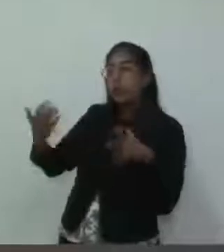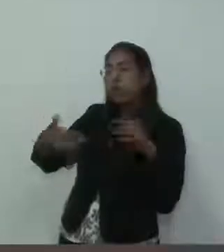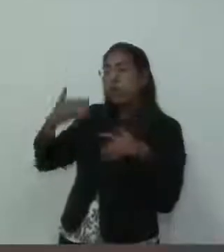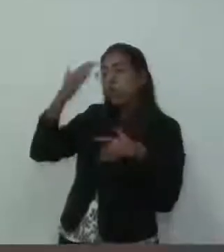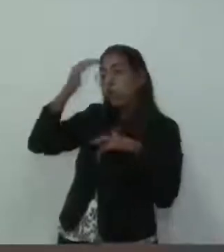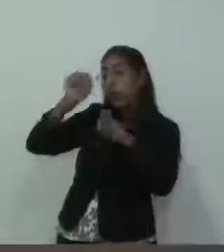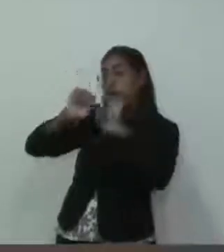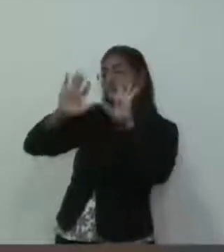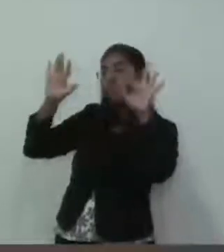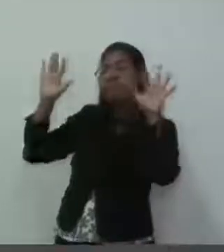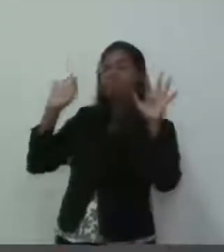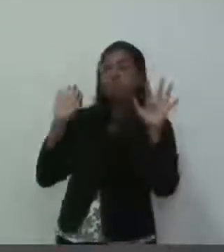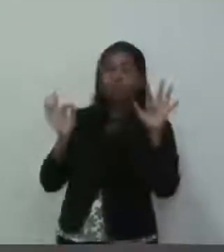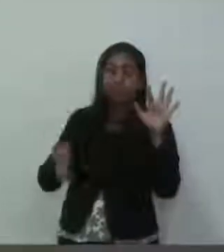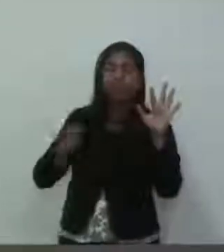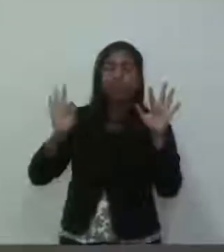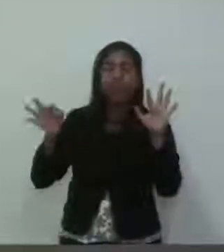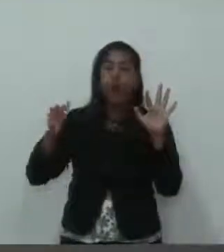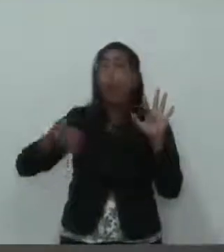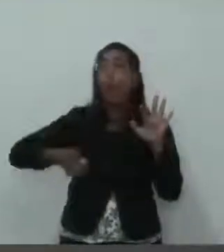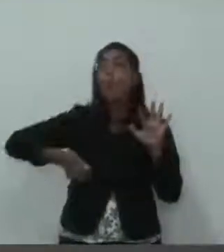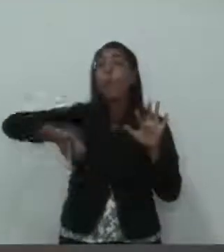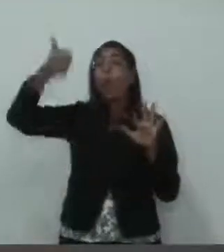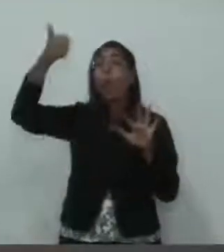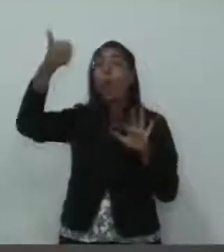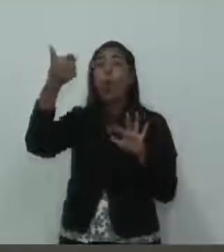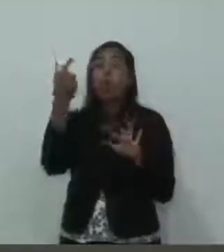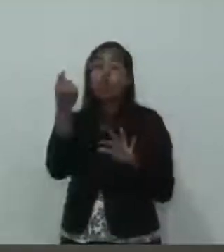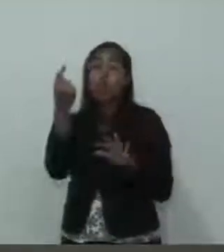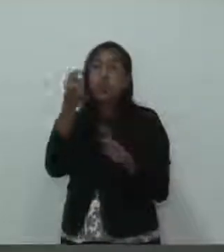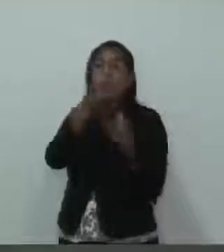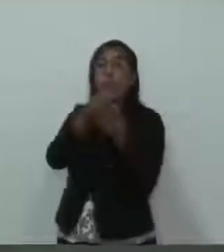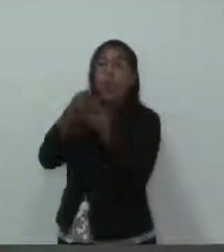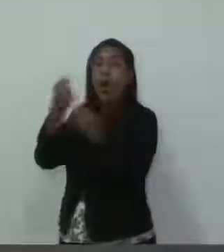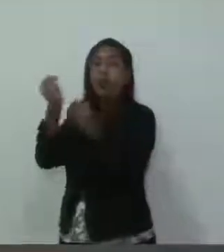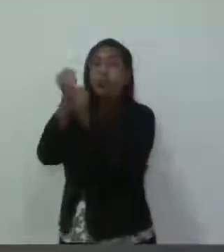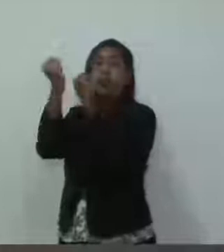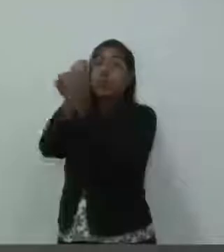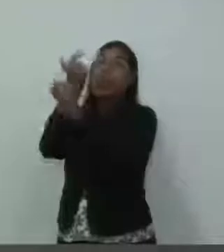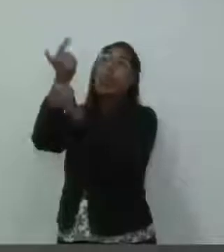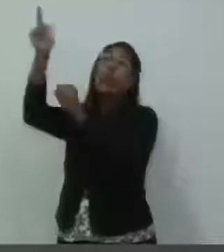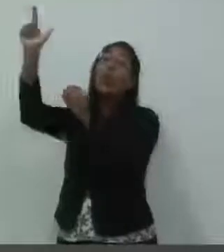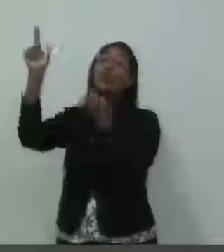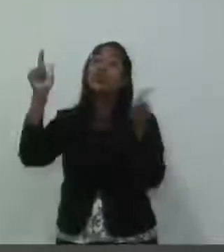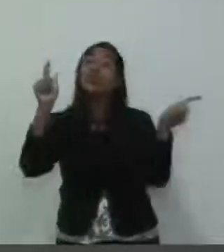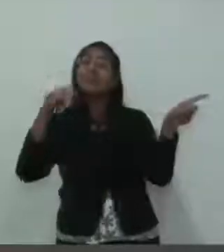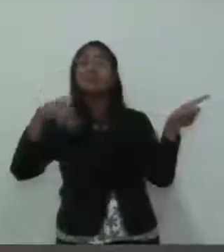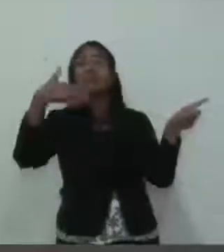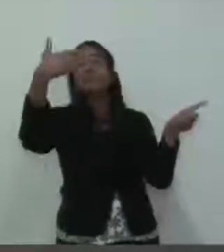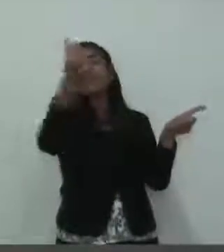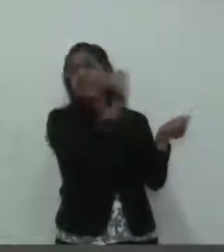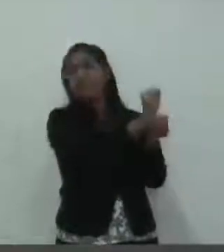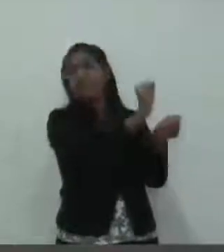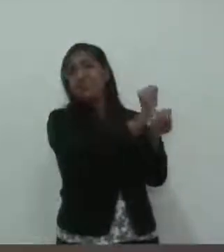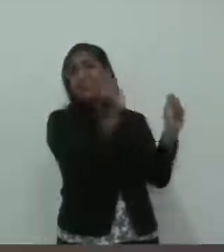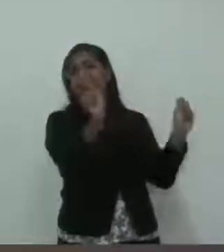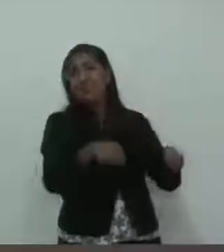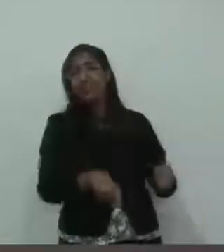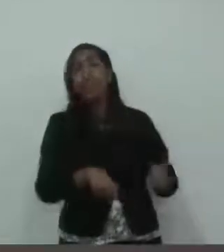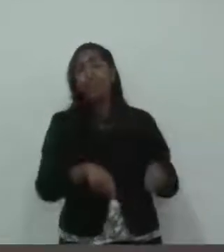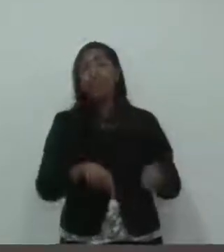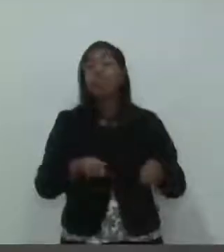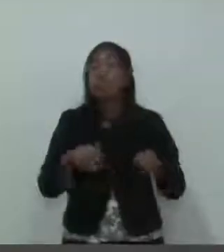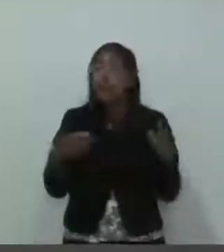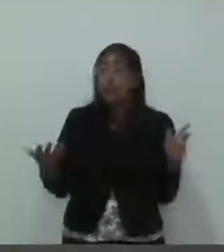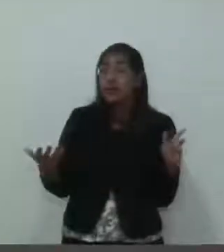que são prioridades. Como é que você pensa numa cidade nova se você não faz com que as pessoas reflitam para